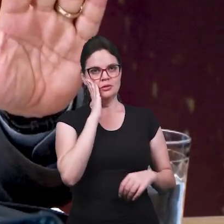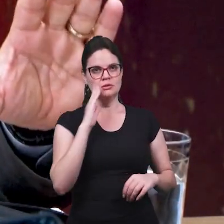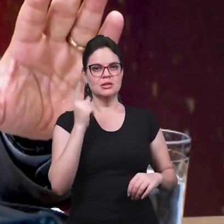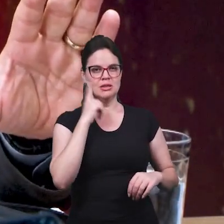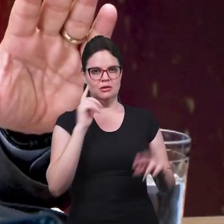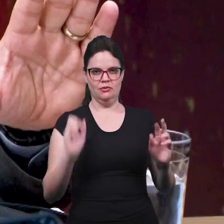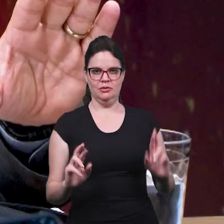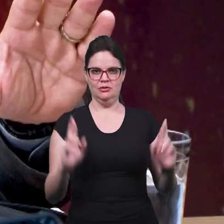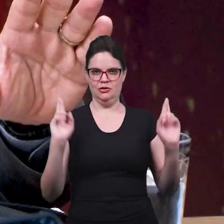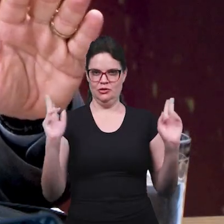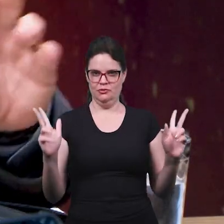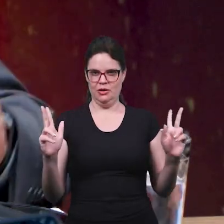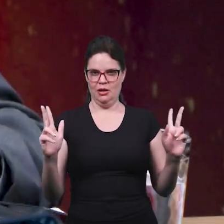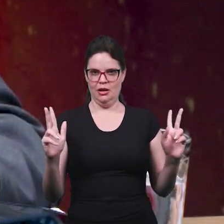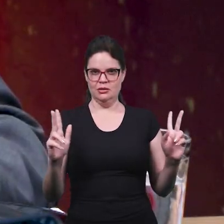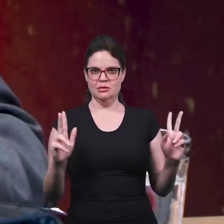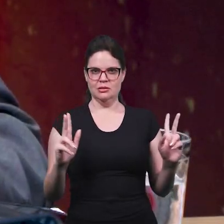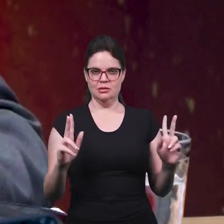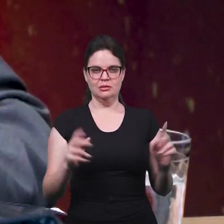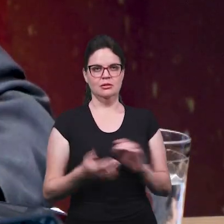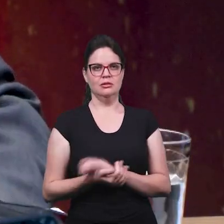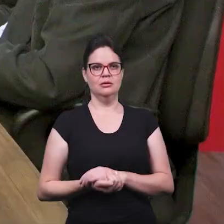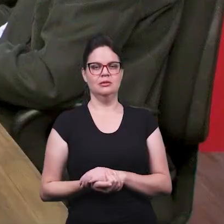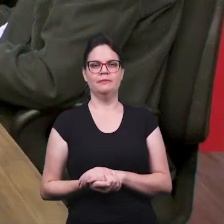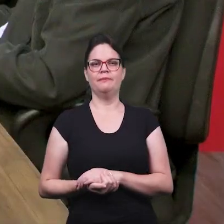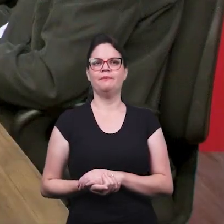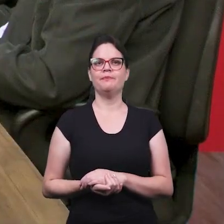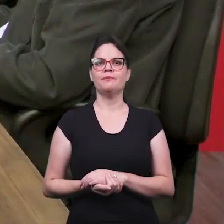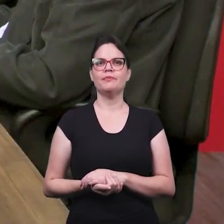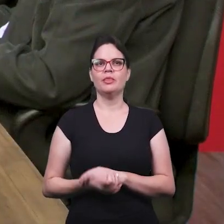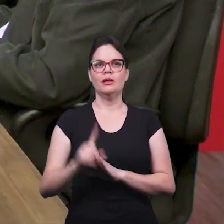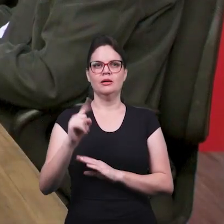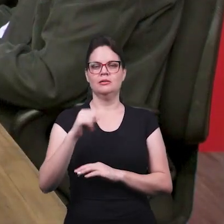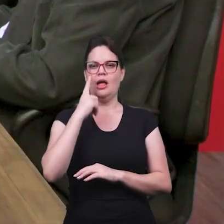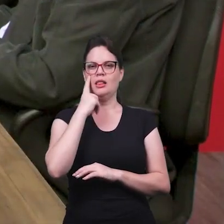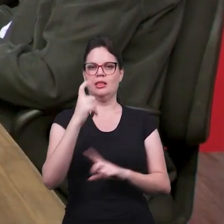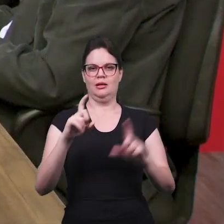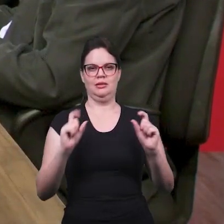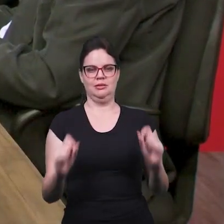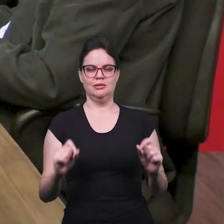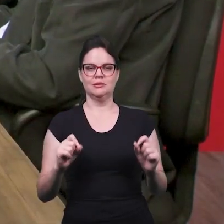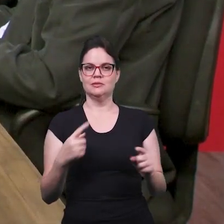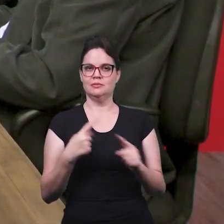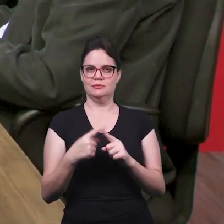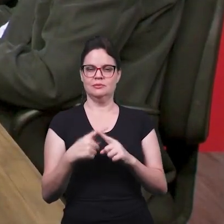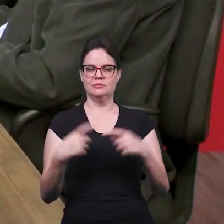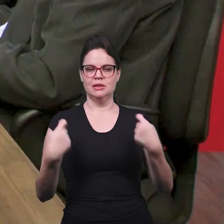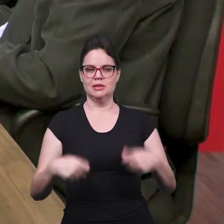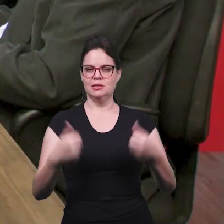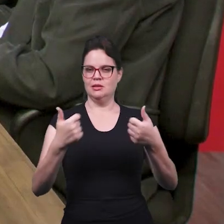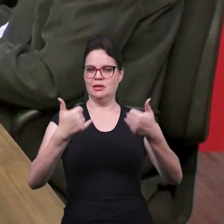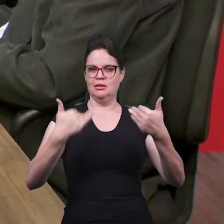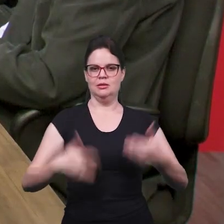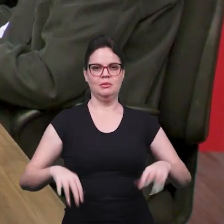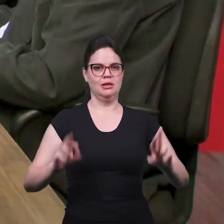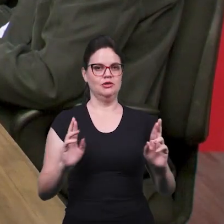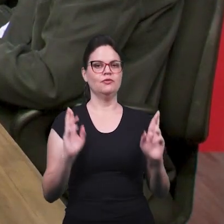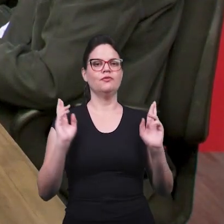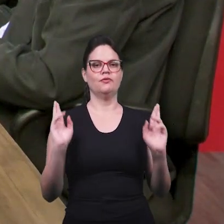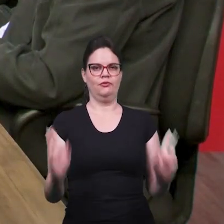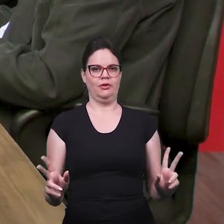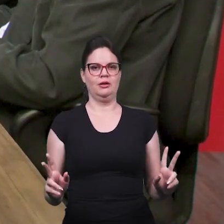arrebatamento e o aspecto da segunda vinda. E é interessante que essa diferença que o pastor Tiago está destacando,